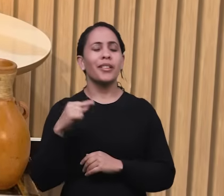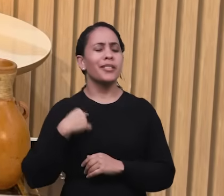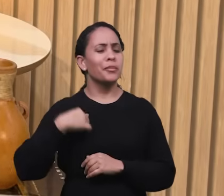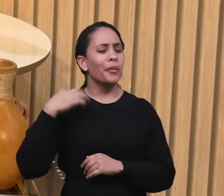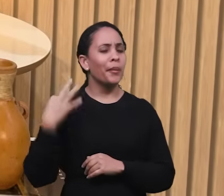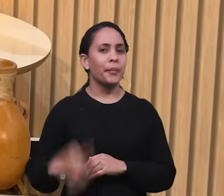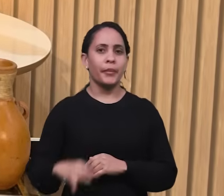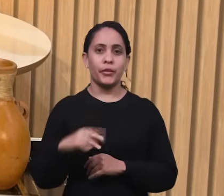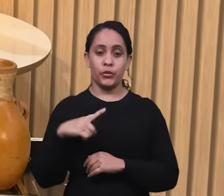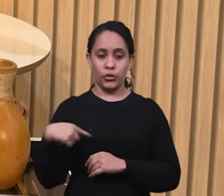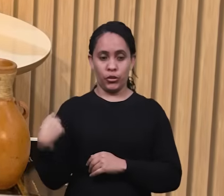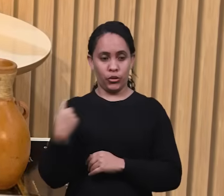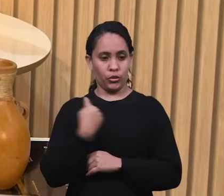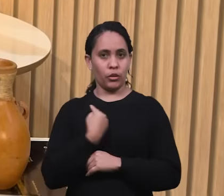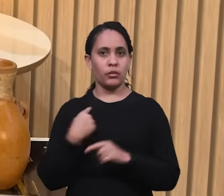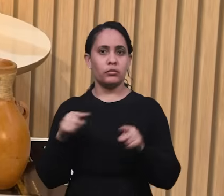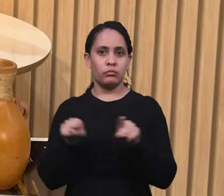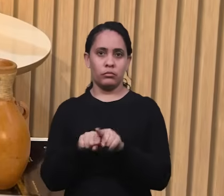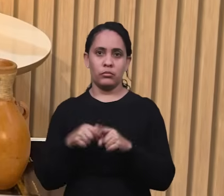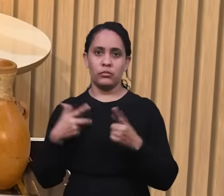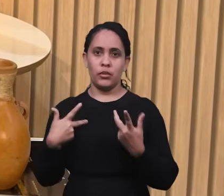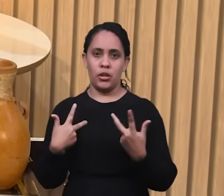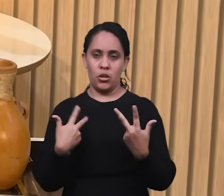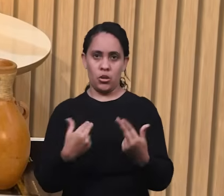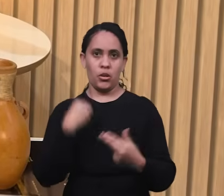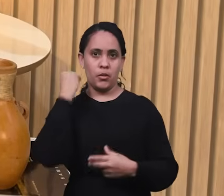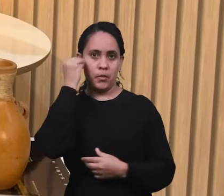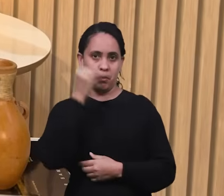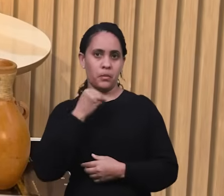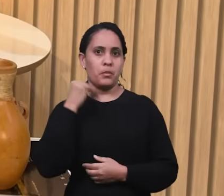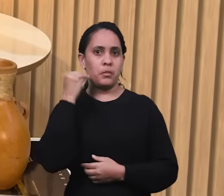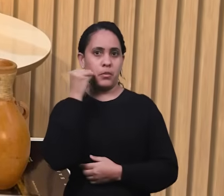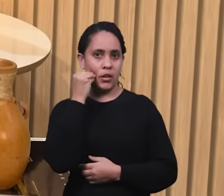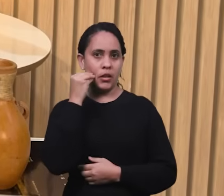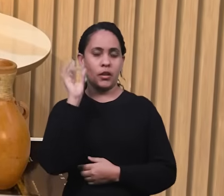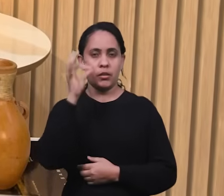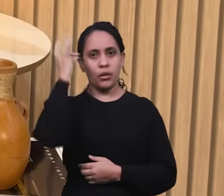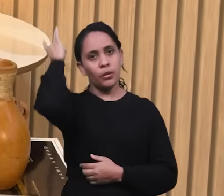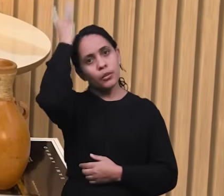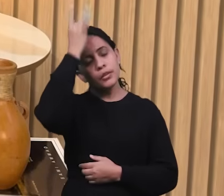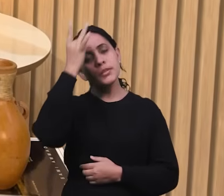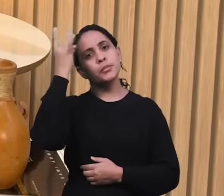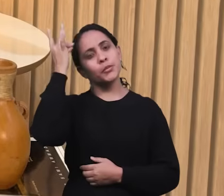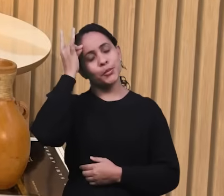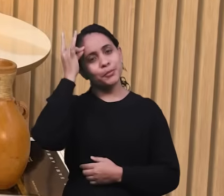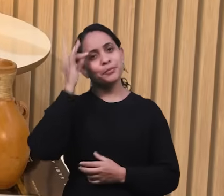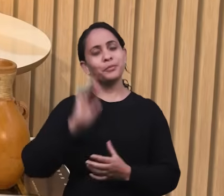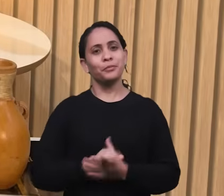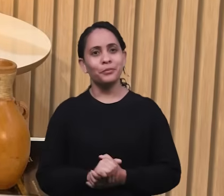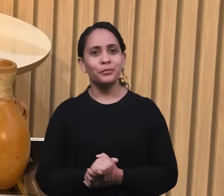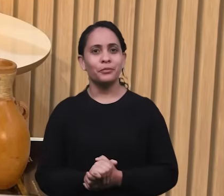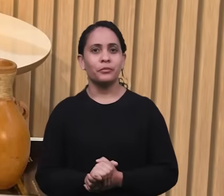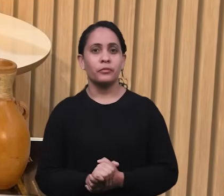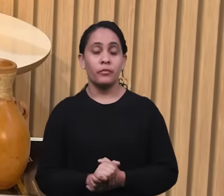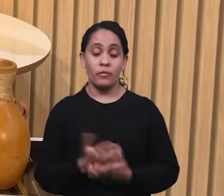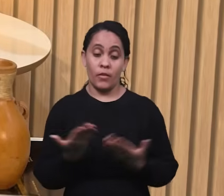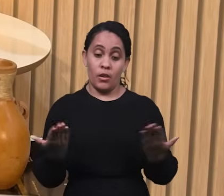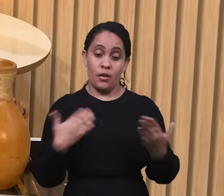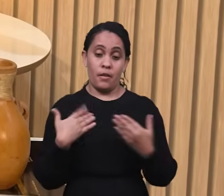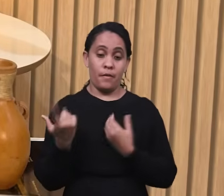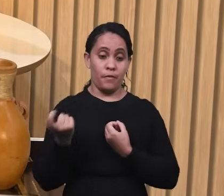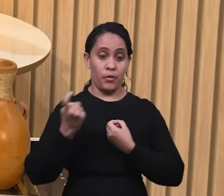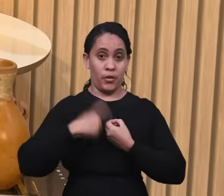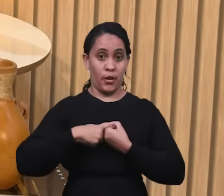tivéssemos uma experiência com o Espírito Santo. Voltemos ao grupo do Sri Lanka. Eles estavam